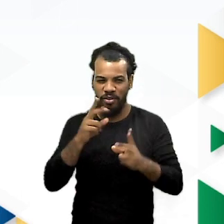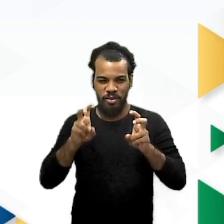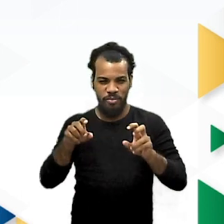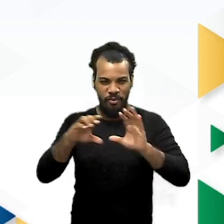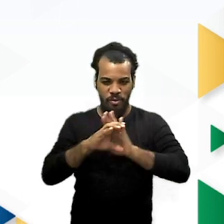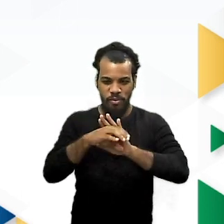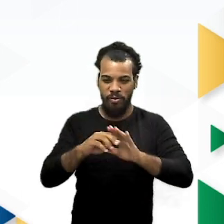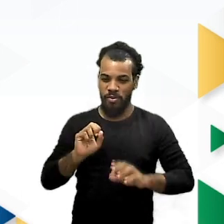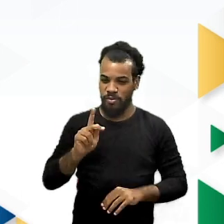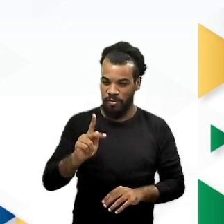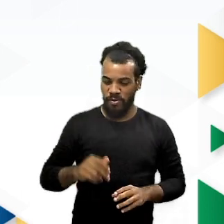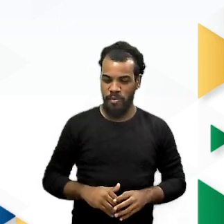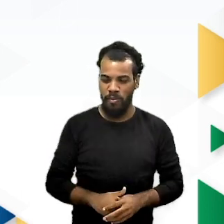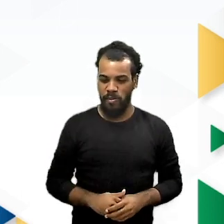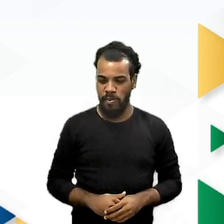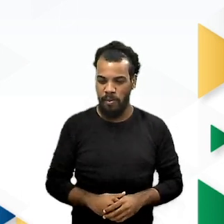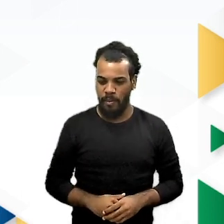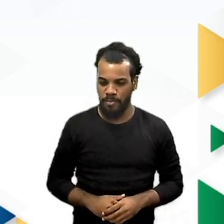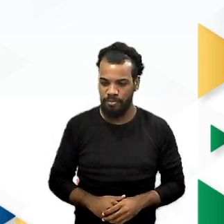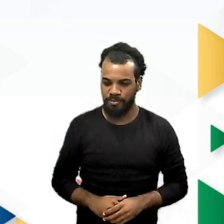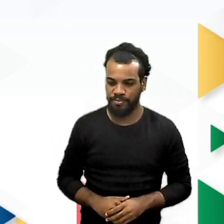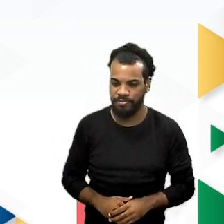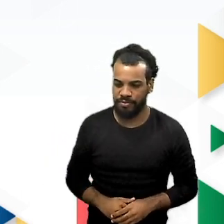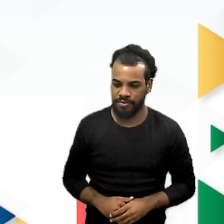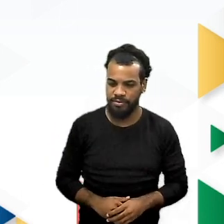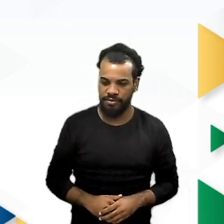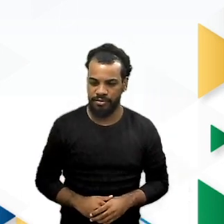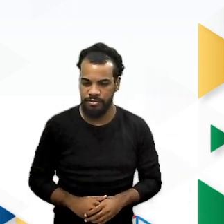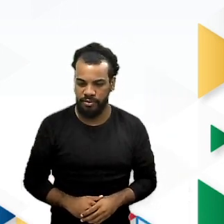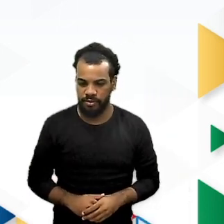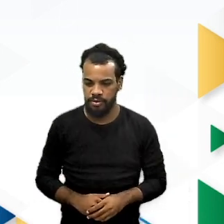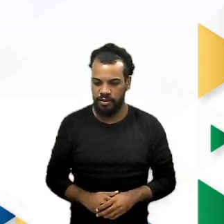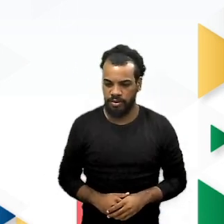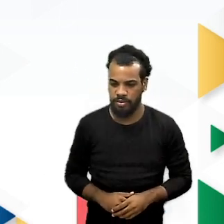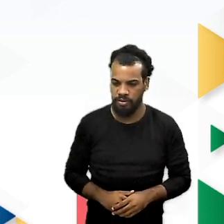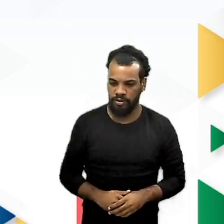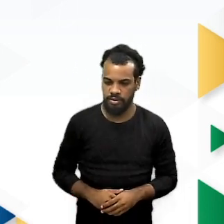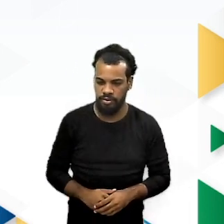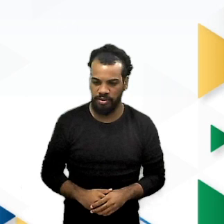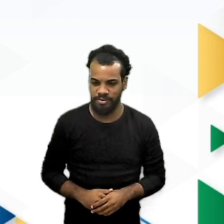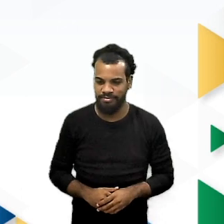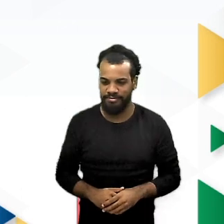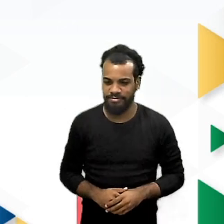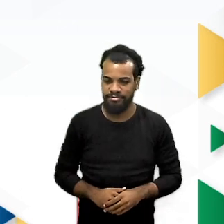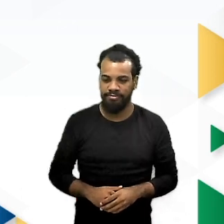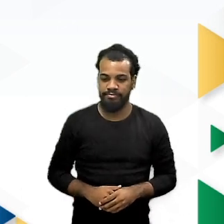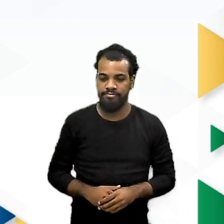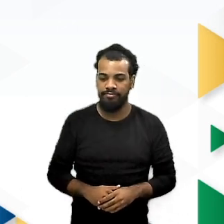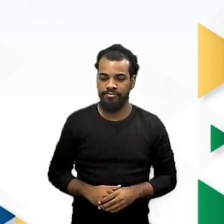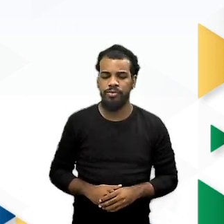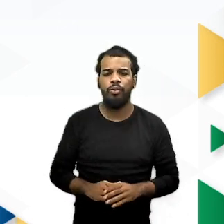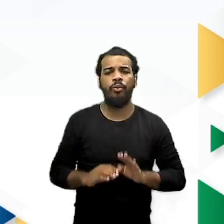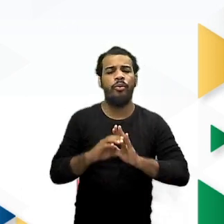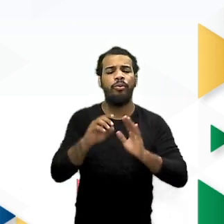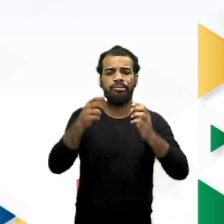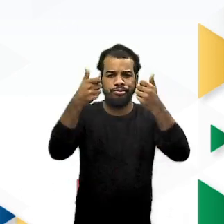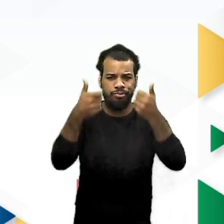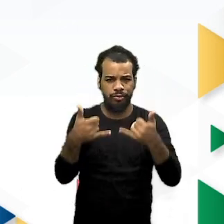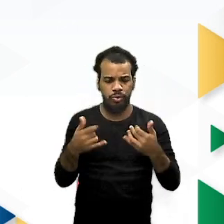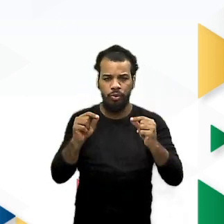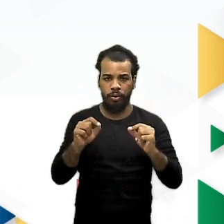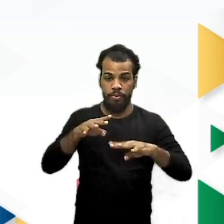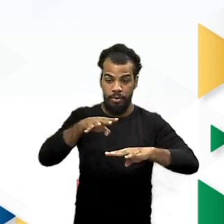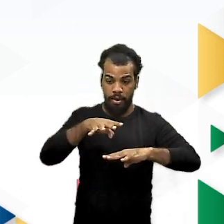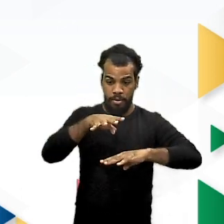lá, Ronaldo? Preste atenção, ó. Conceito na ideia de linguagem algébrica, de sequência, é porque na matemática